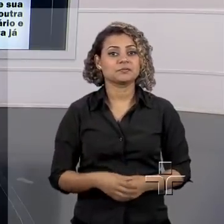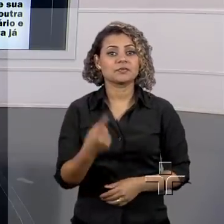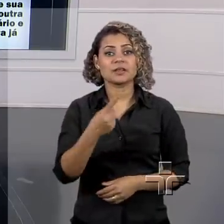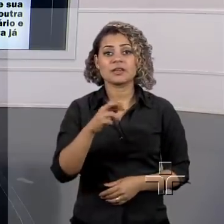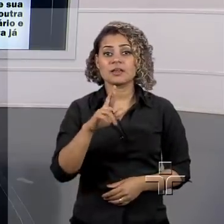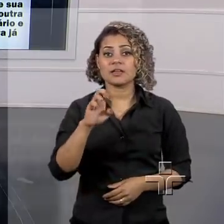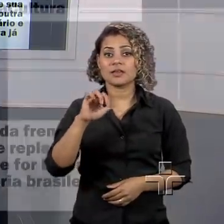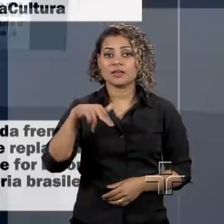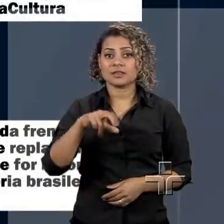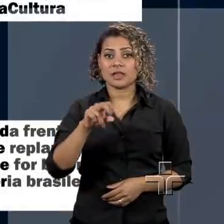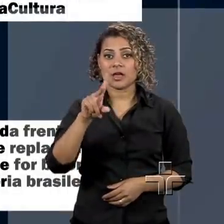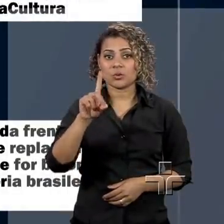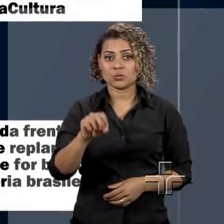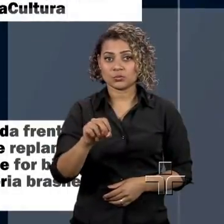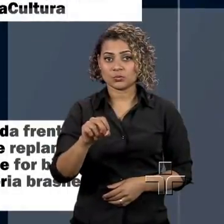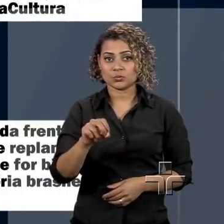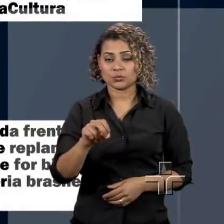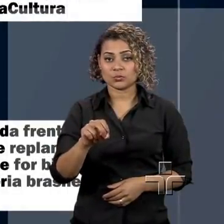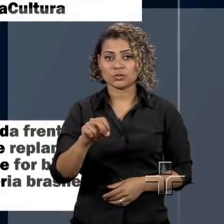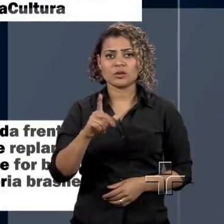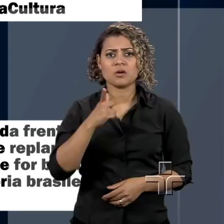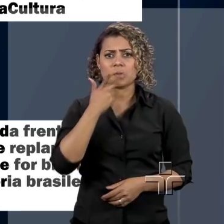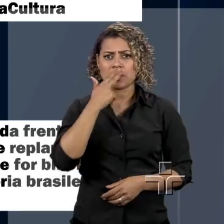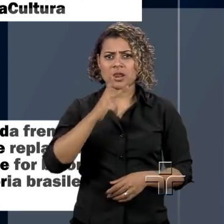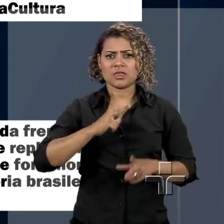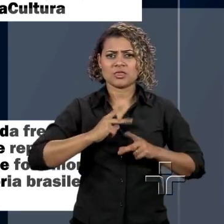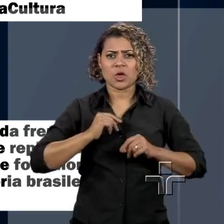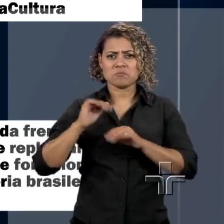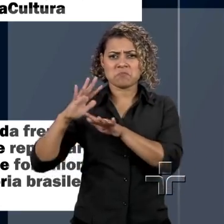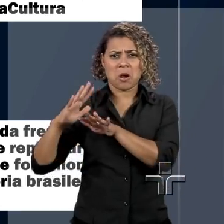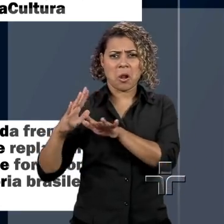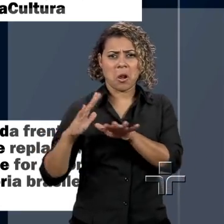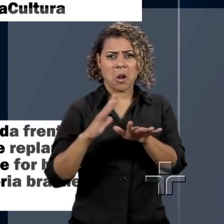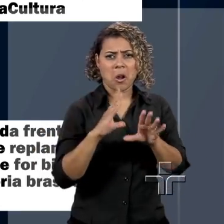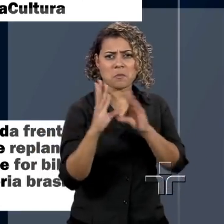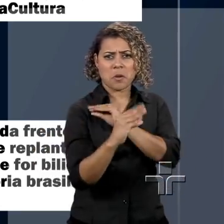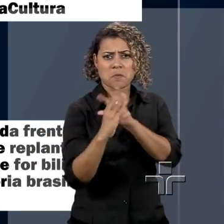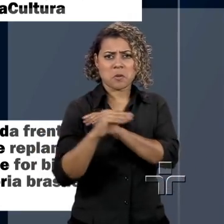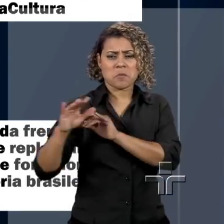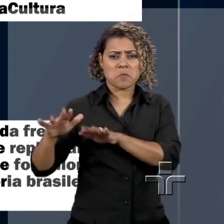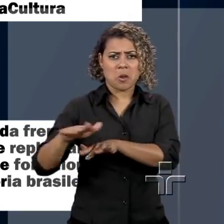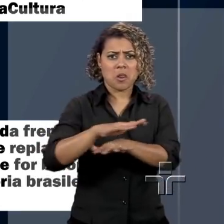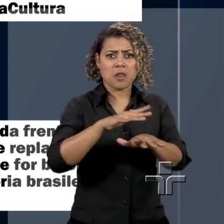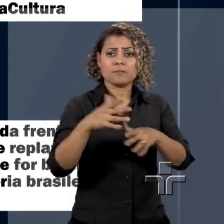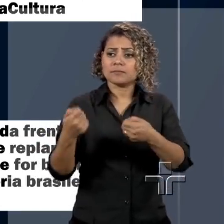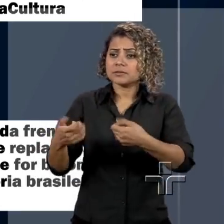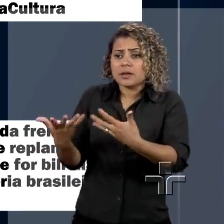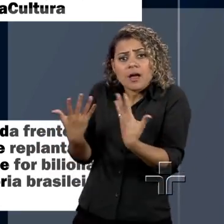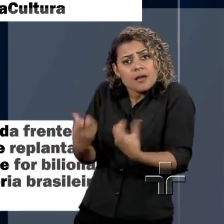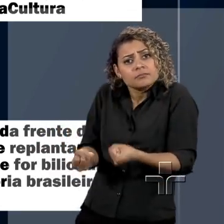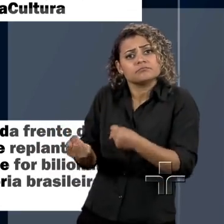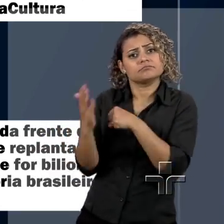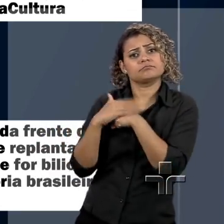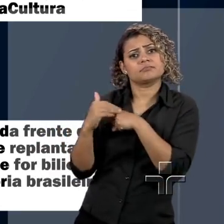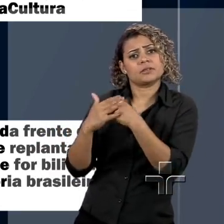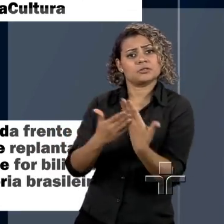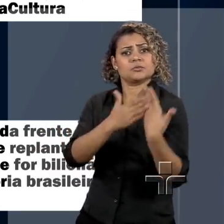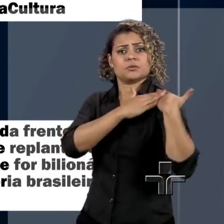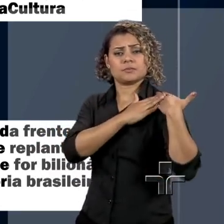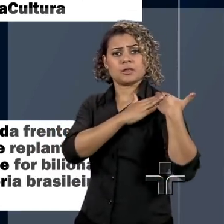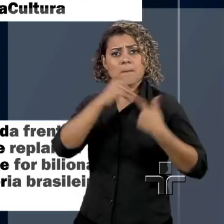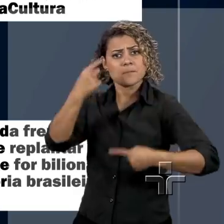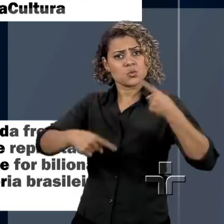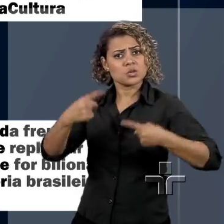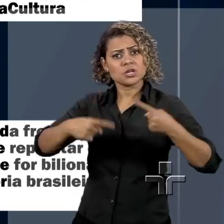Reinaldo Chabu, e ele diz: Marcha dos Refugiados. Acolher é a grande responsabilidade. Políticas